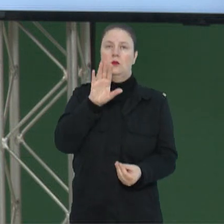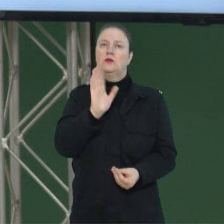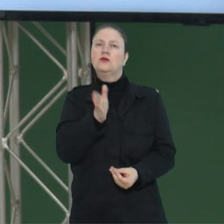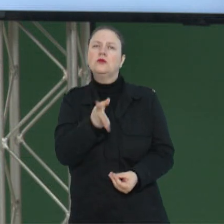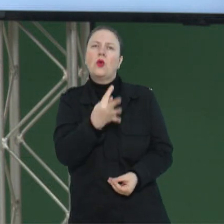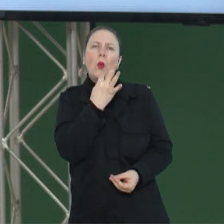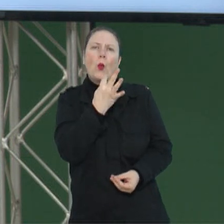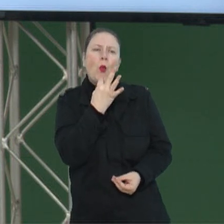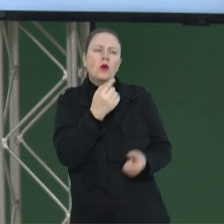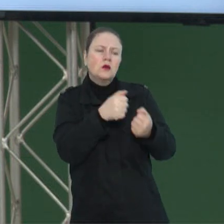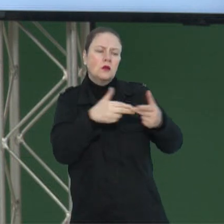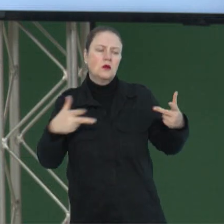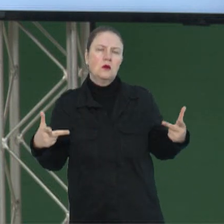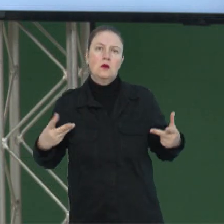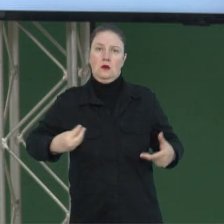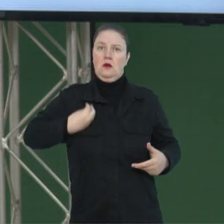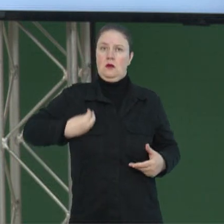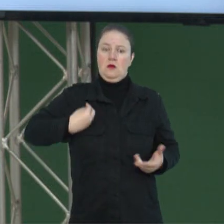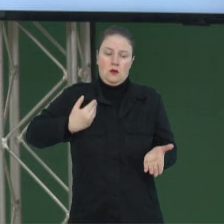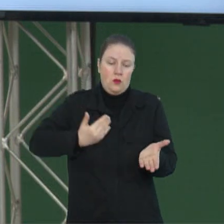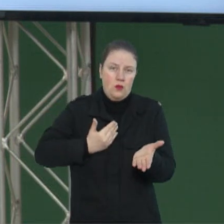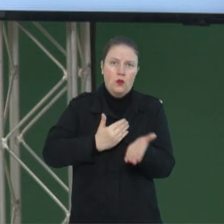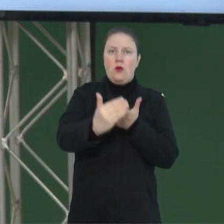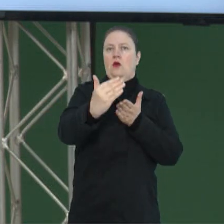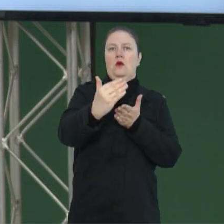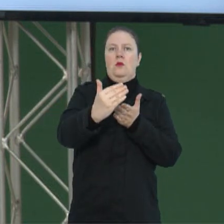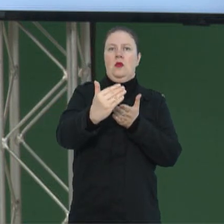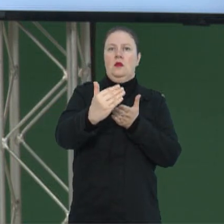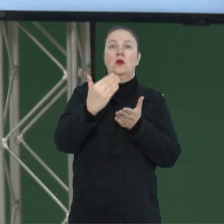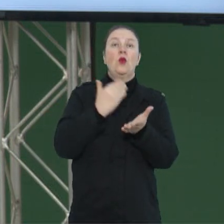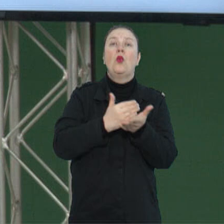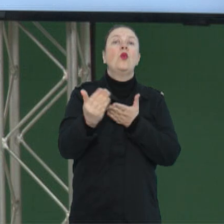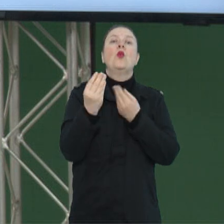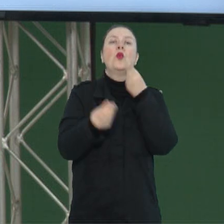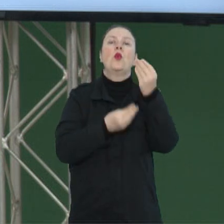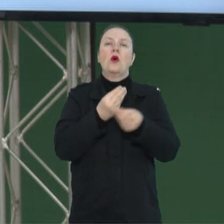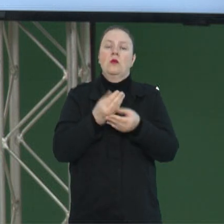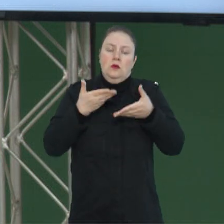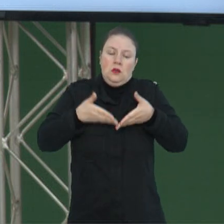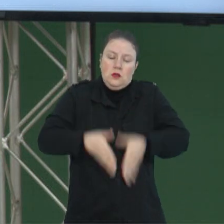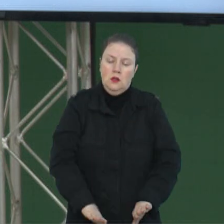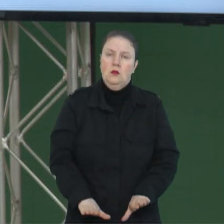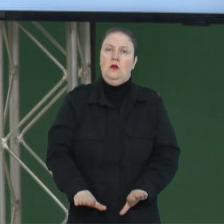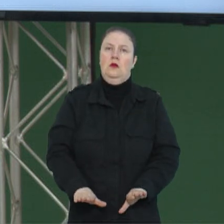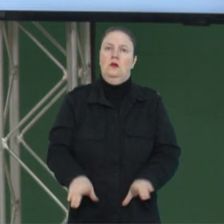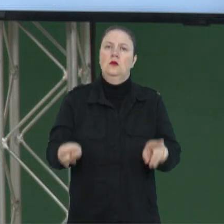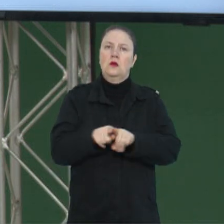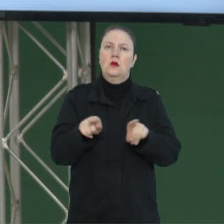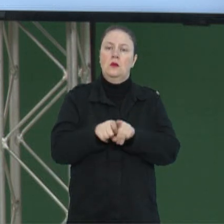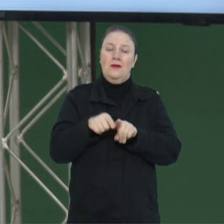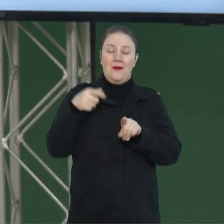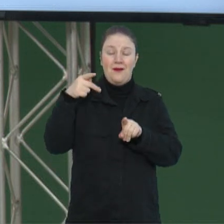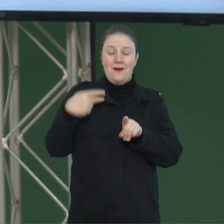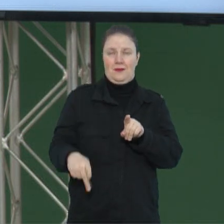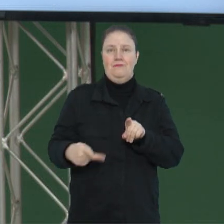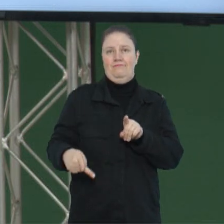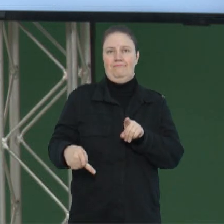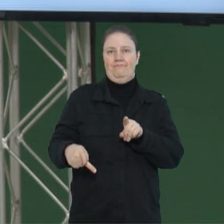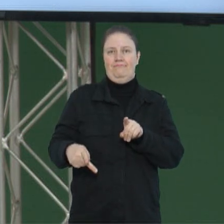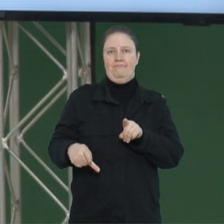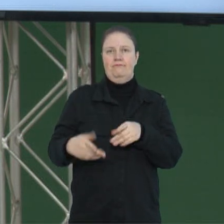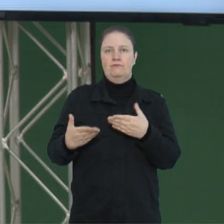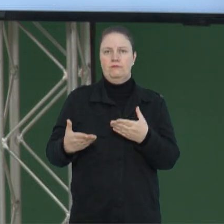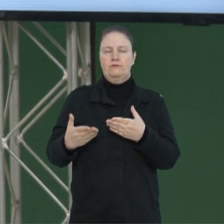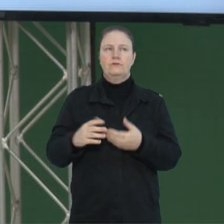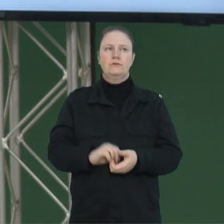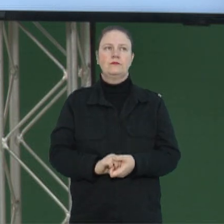não, né? A vida começa, de fato, com o nascimento aqui da alma, né, nesse plano, tá? E a razão seria um